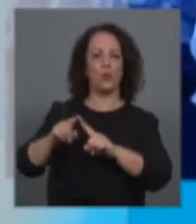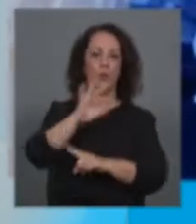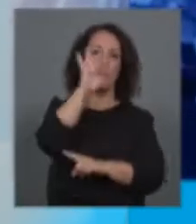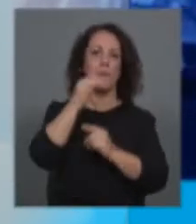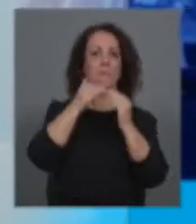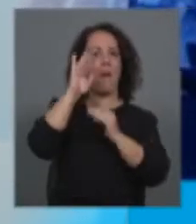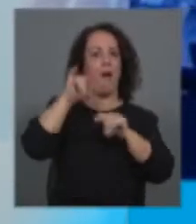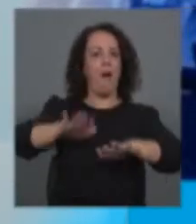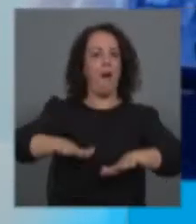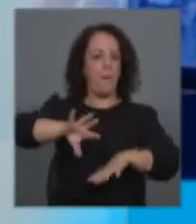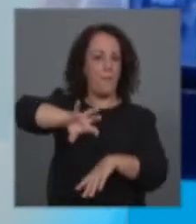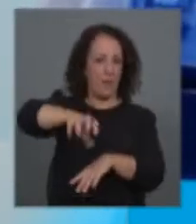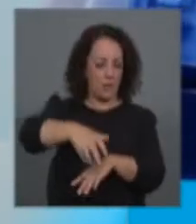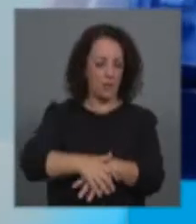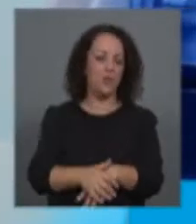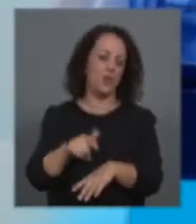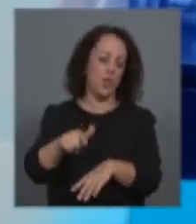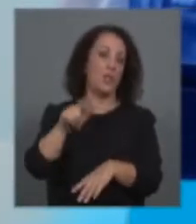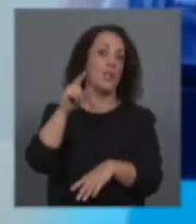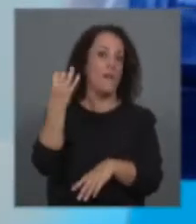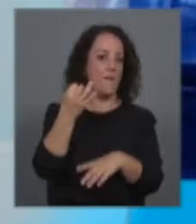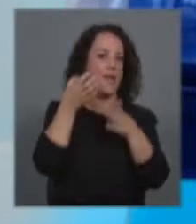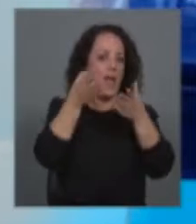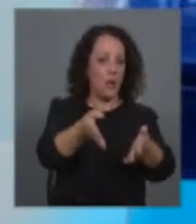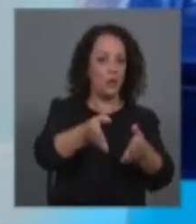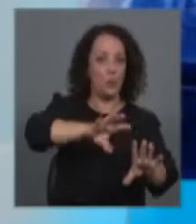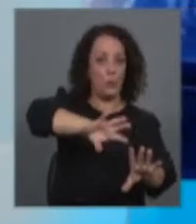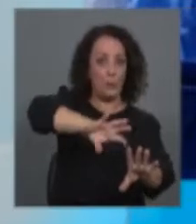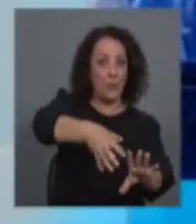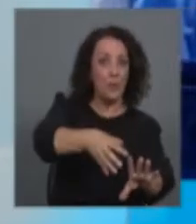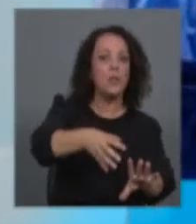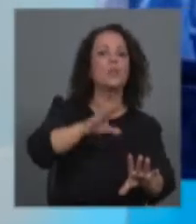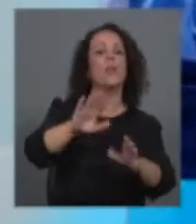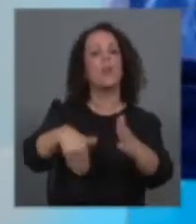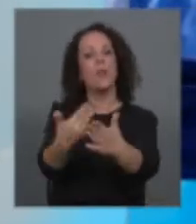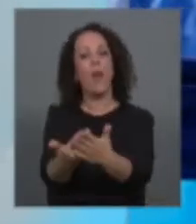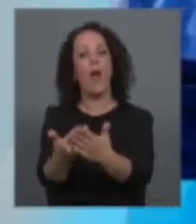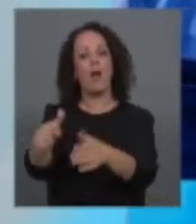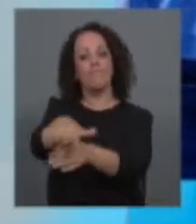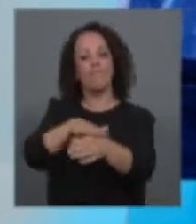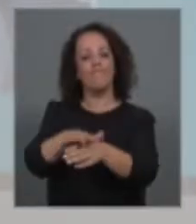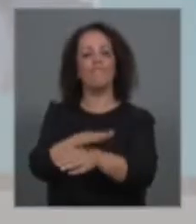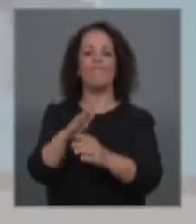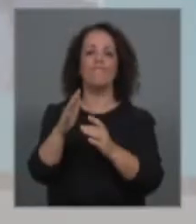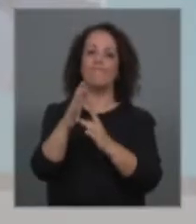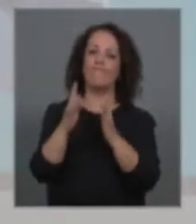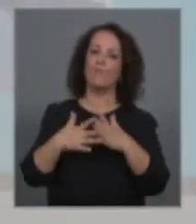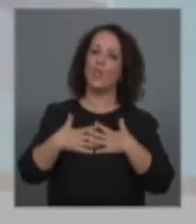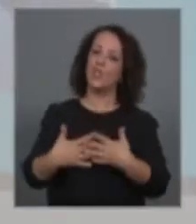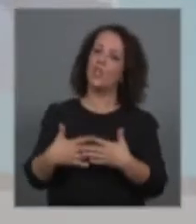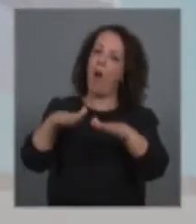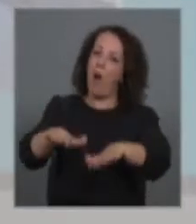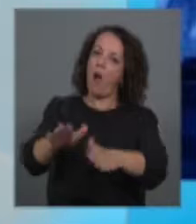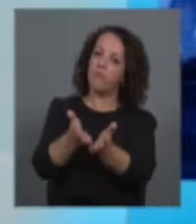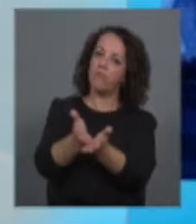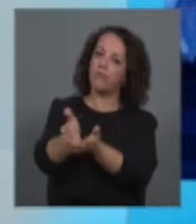portanto, é tão importante, ou mais importante ainda, ajudar o Líbano para que a comunidade cristã possa permanecer, efetivamente, porque, de facto, de